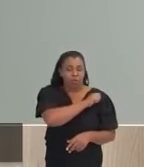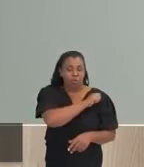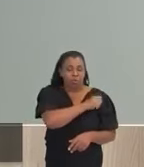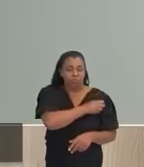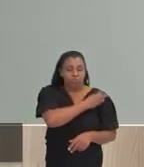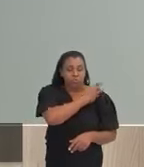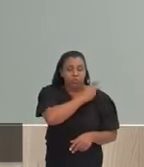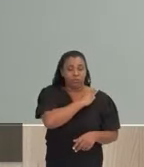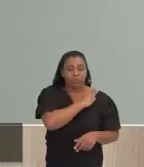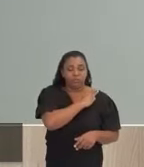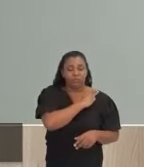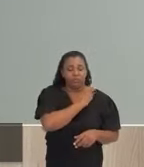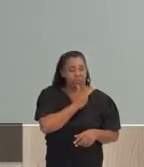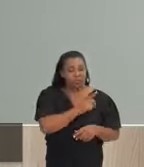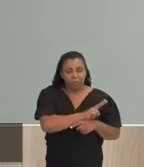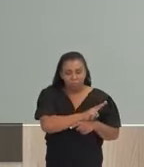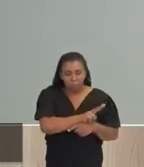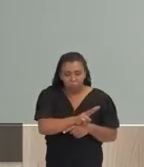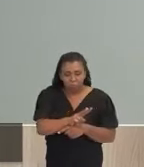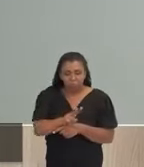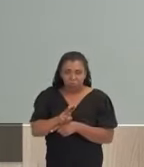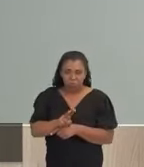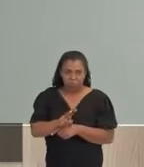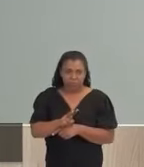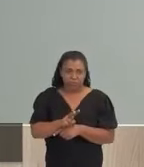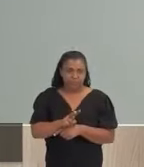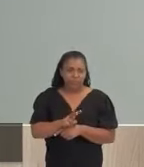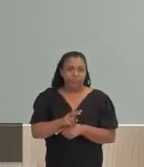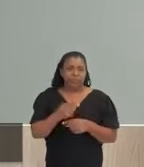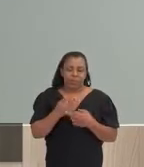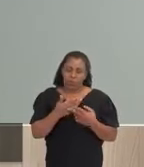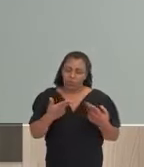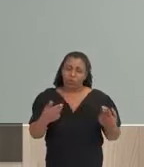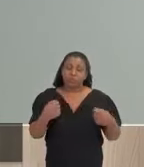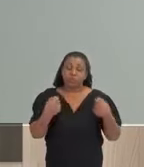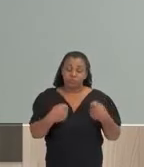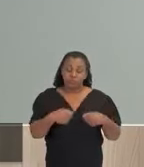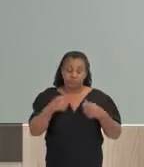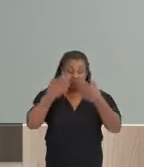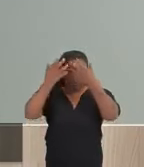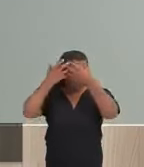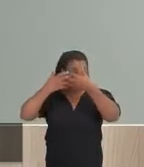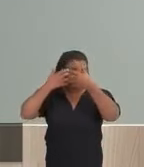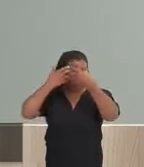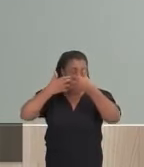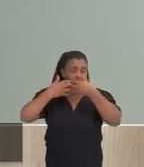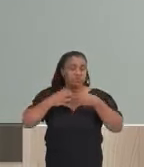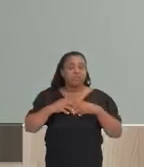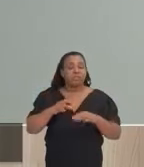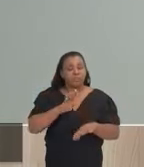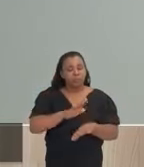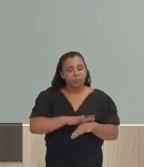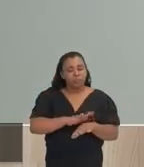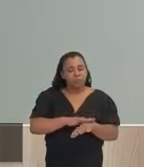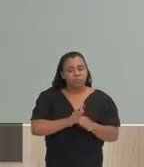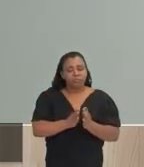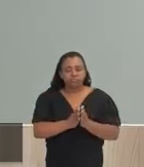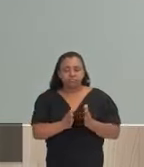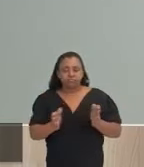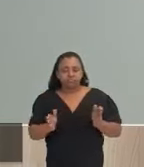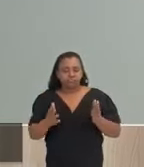também não acompanha. Então é uma coisa para se refletir. nesse momento que vai se refletir a lei,